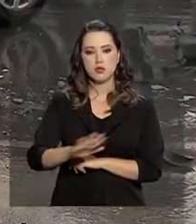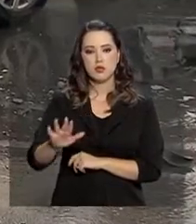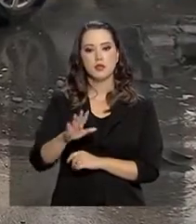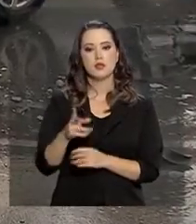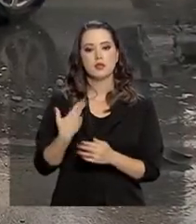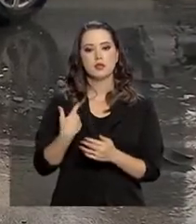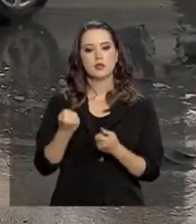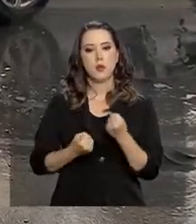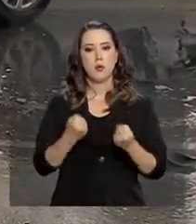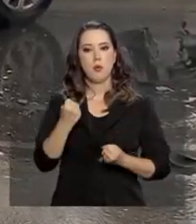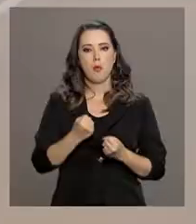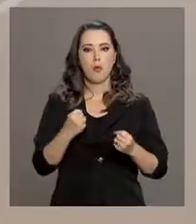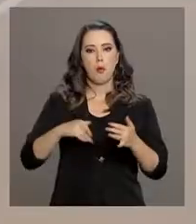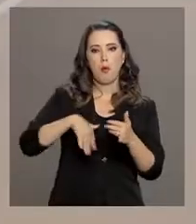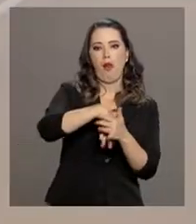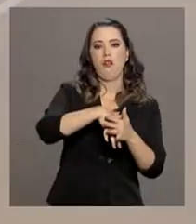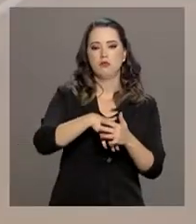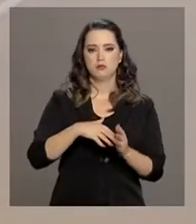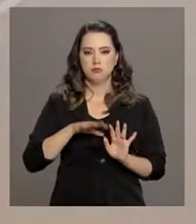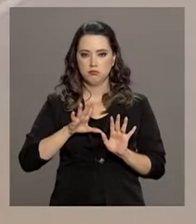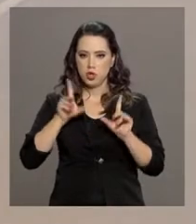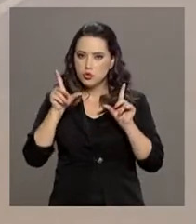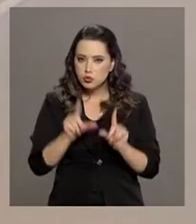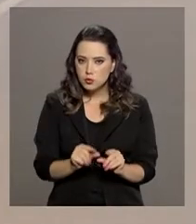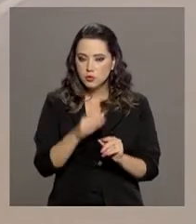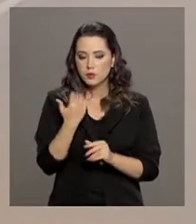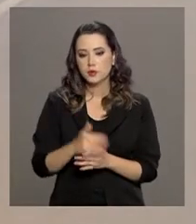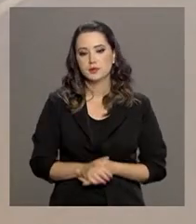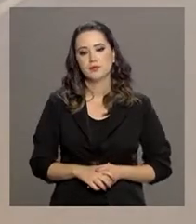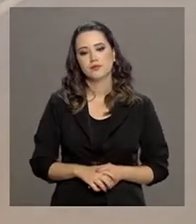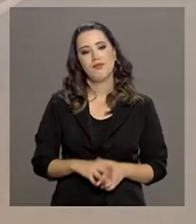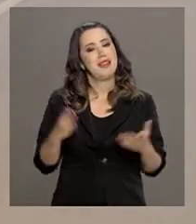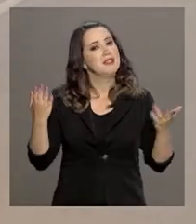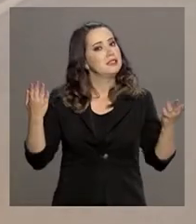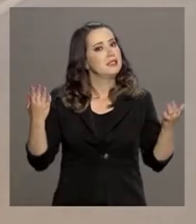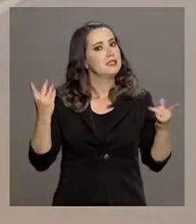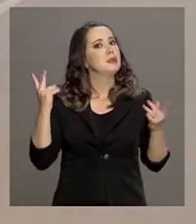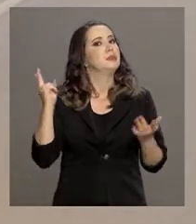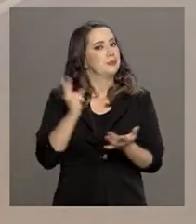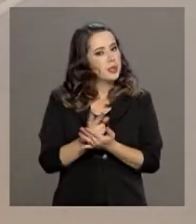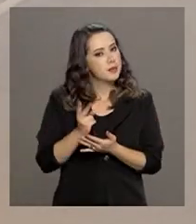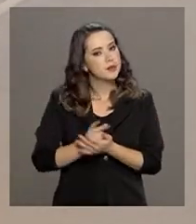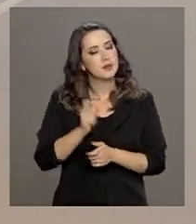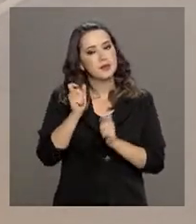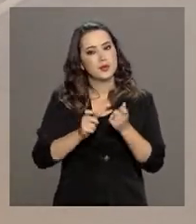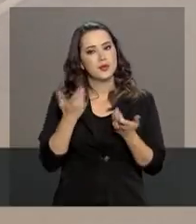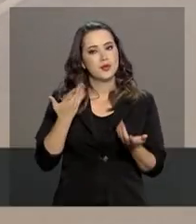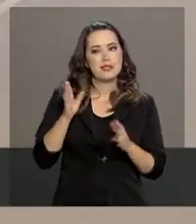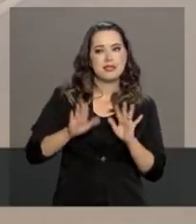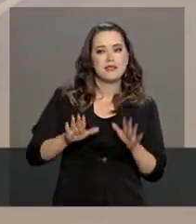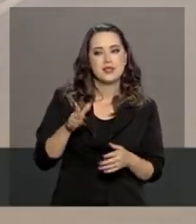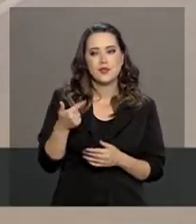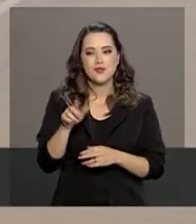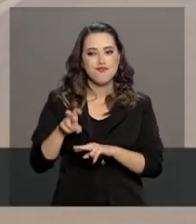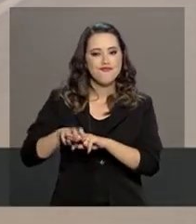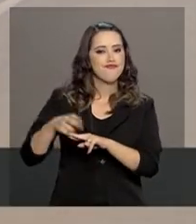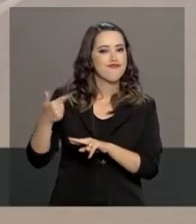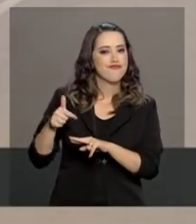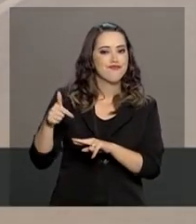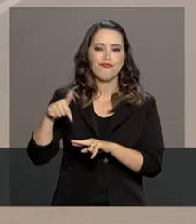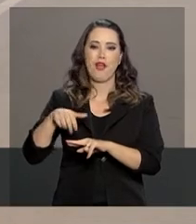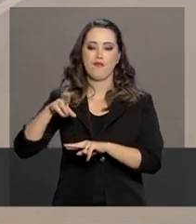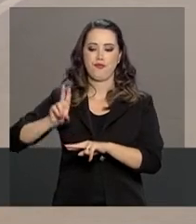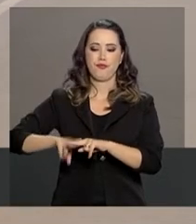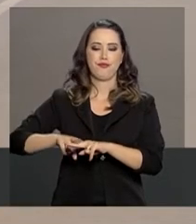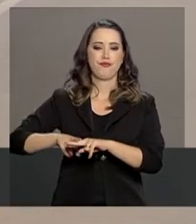acidentes nas estradas ainda assim há quem abra mão da segurança na hora de transportar os pequenos pra se ter uma idéia